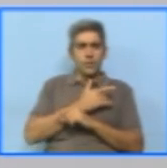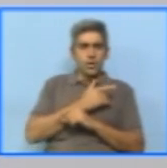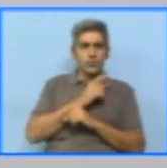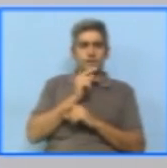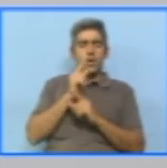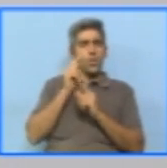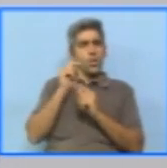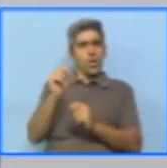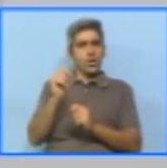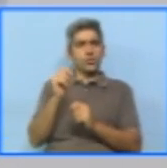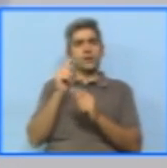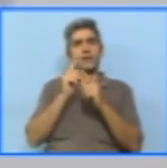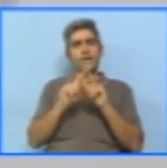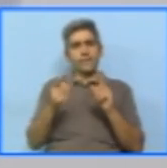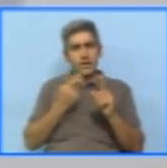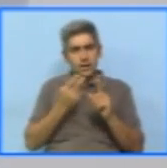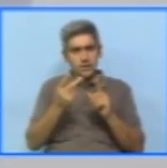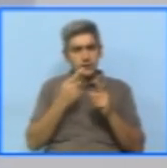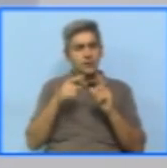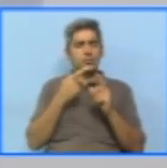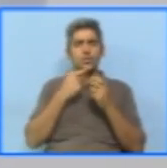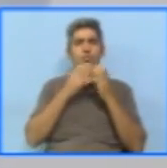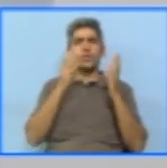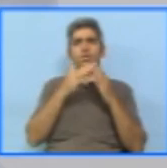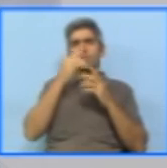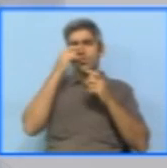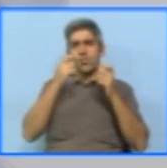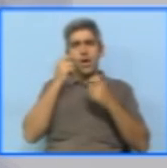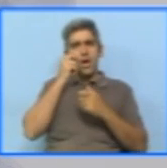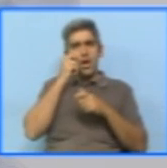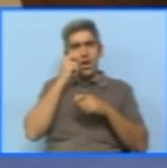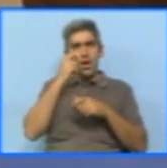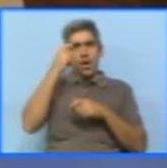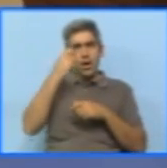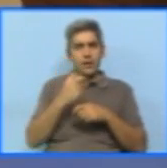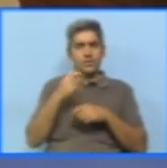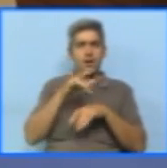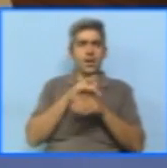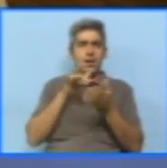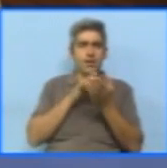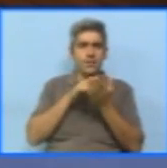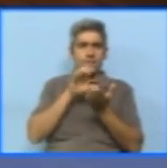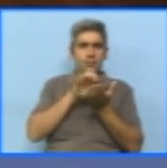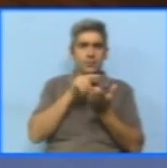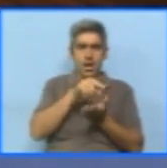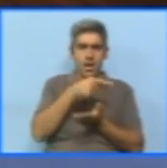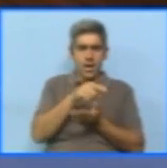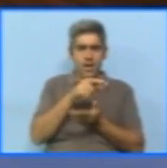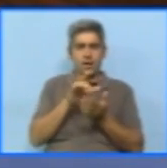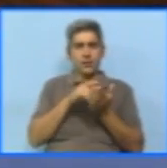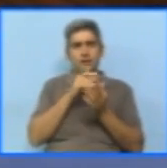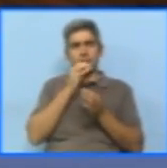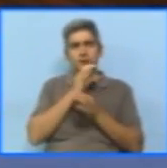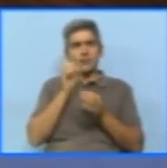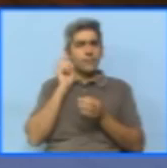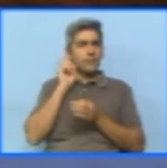de ódio, de indiferença, tem tudo o que é humano está na Bíblia e por isso é um livro sempre fascinante, é um livro de